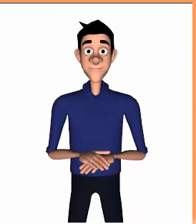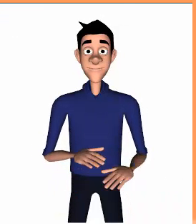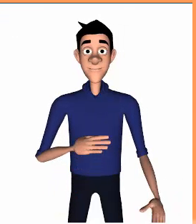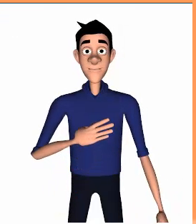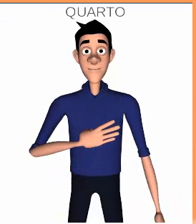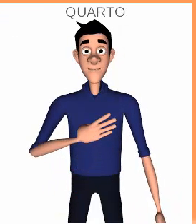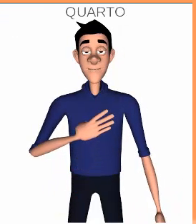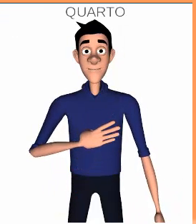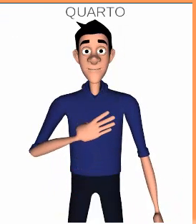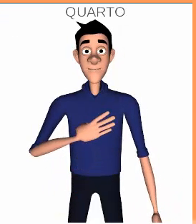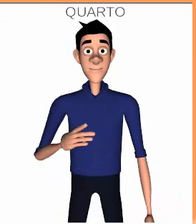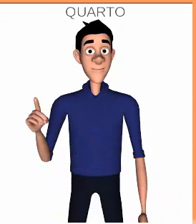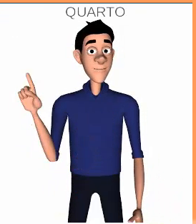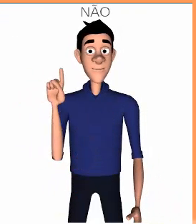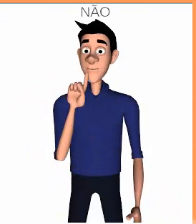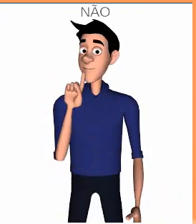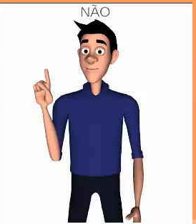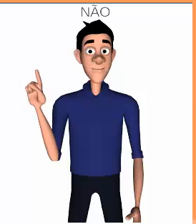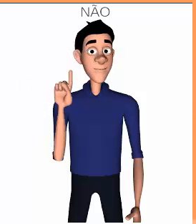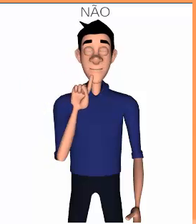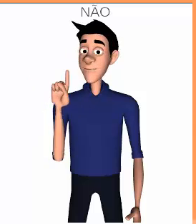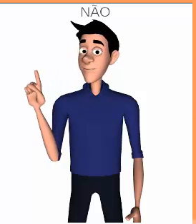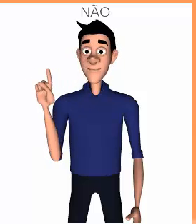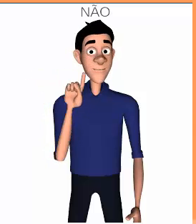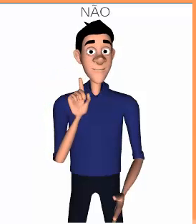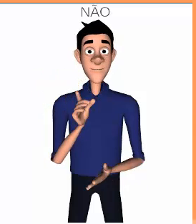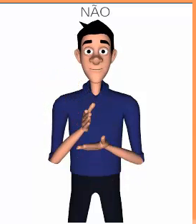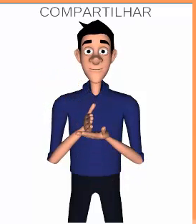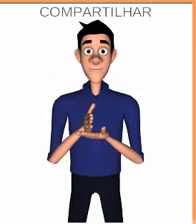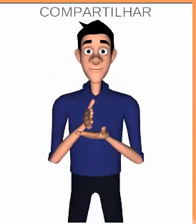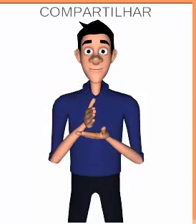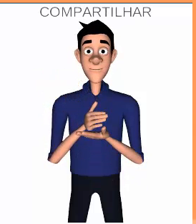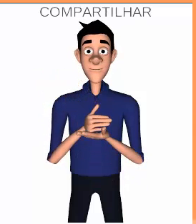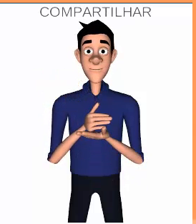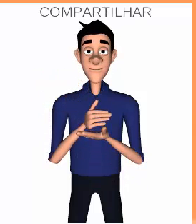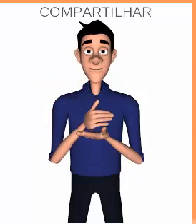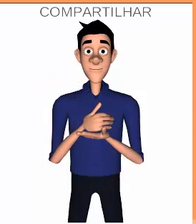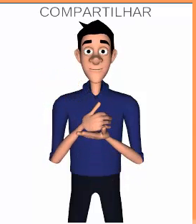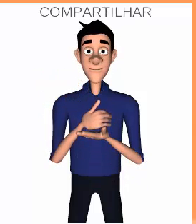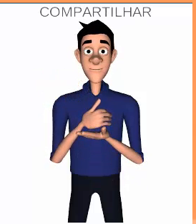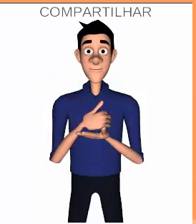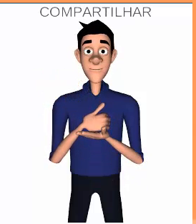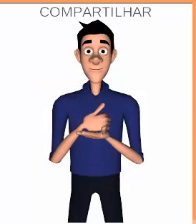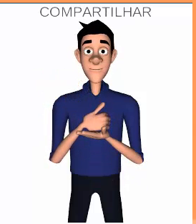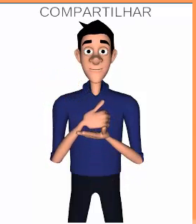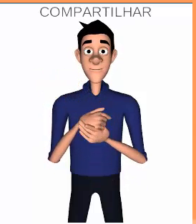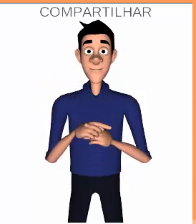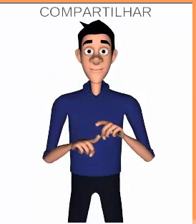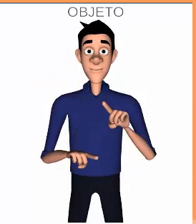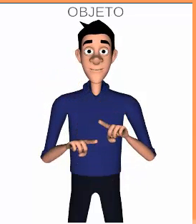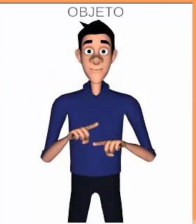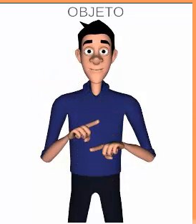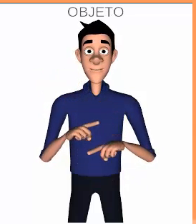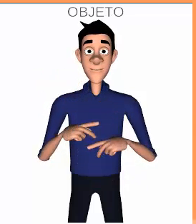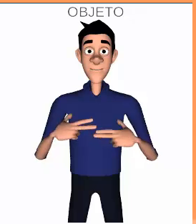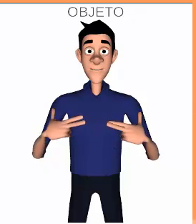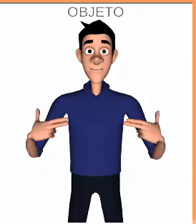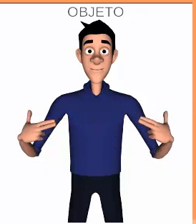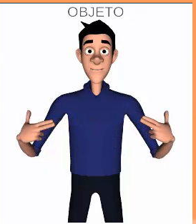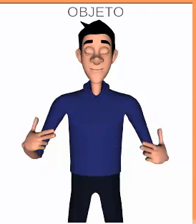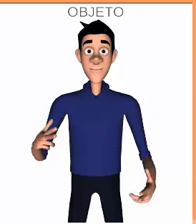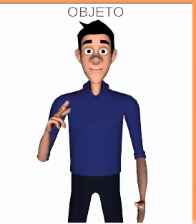Quarto passo, não compartilhe objetos pessoais como copos, talheres e garrafas.